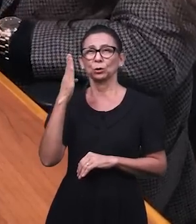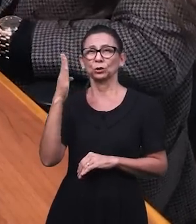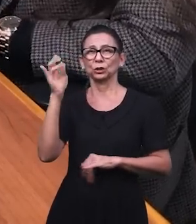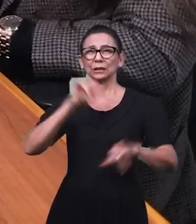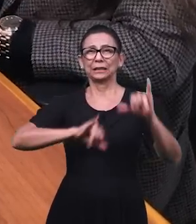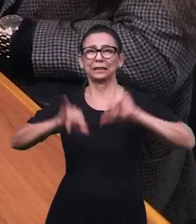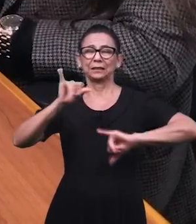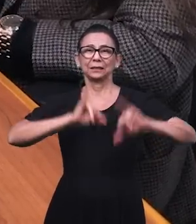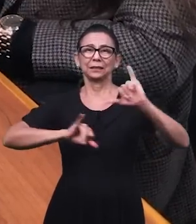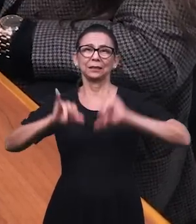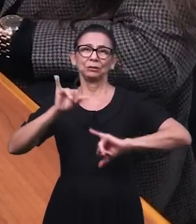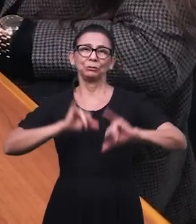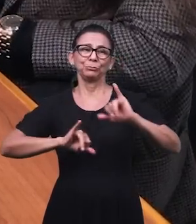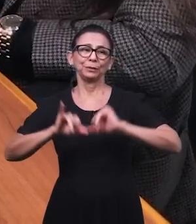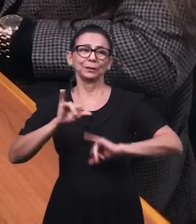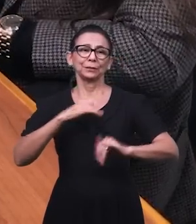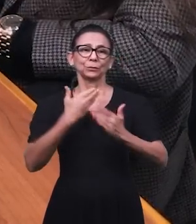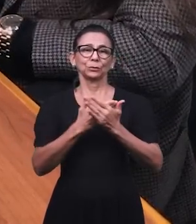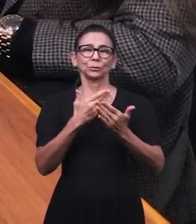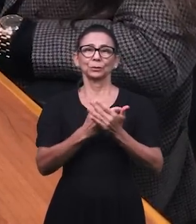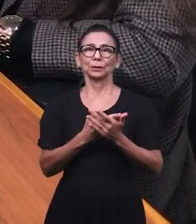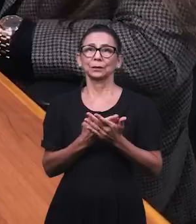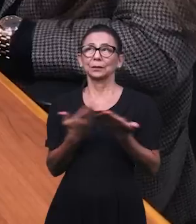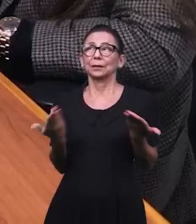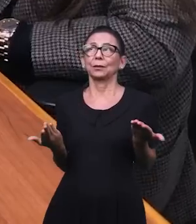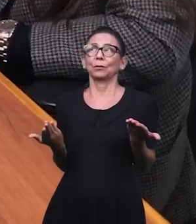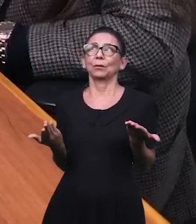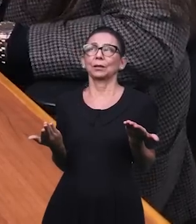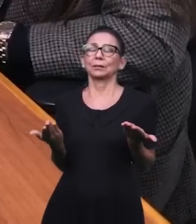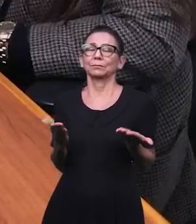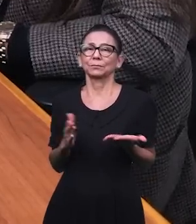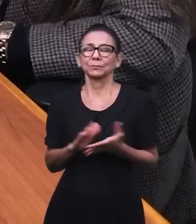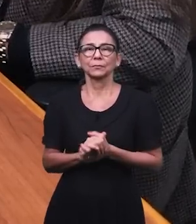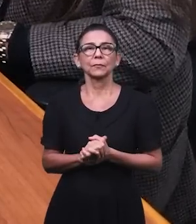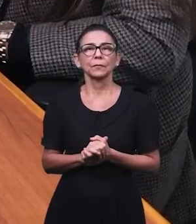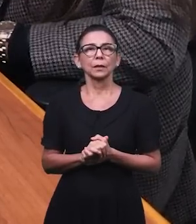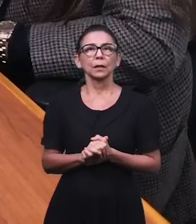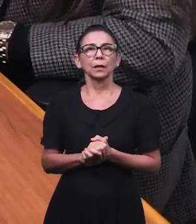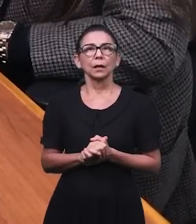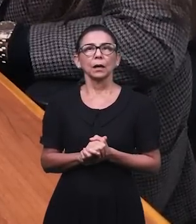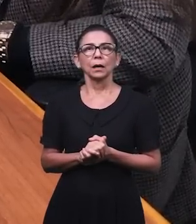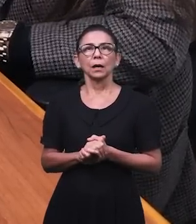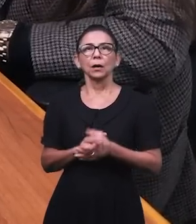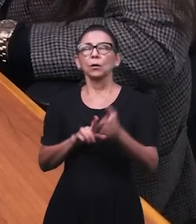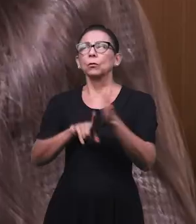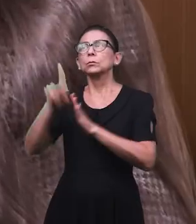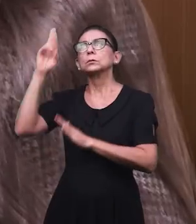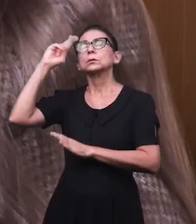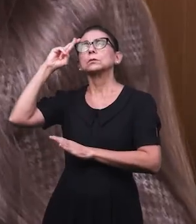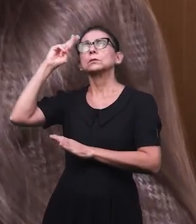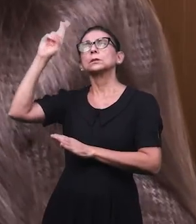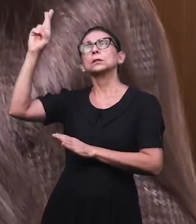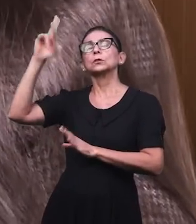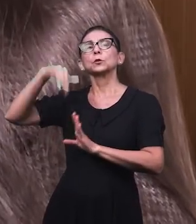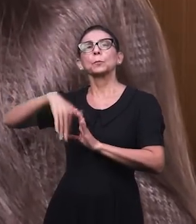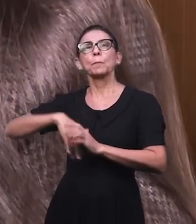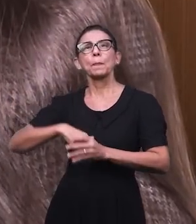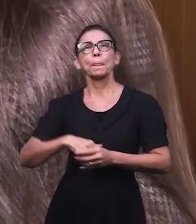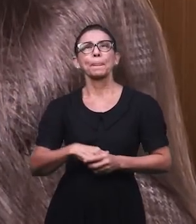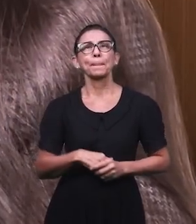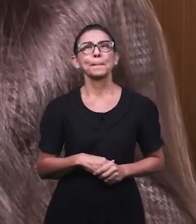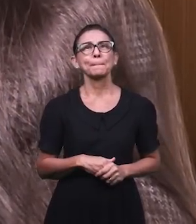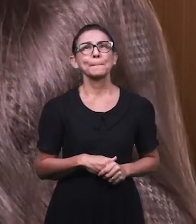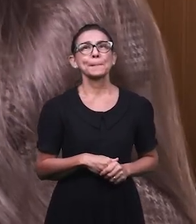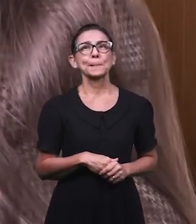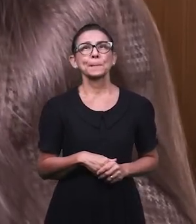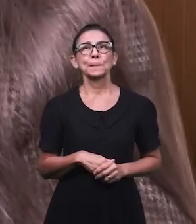biologia e química para a segunda fase. E agora no finalzinho do ano, o que eu vou fazer? E eu lembro que eu consultei o Senhor. E o Senhor, eu